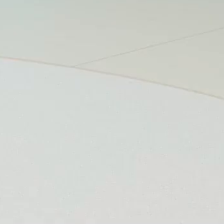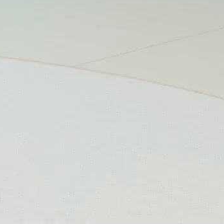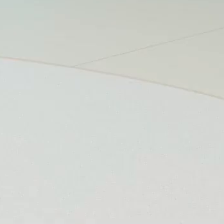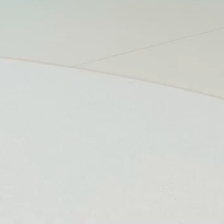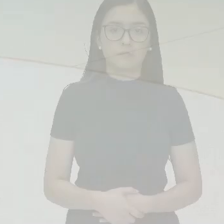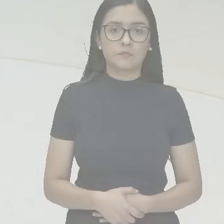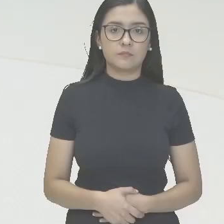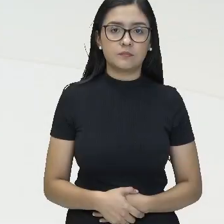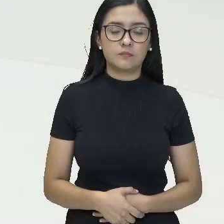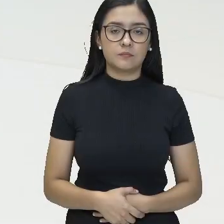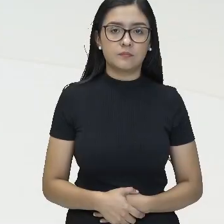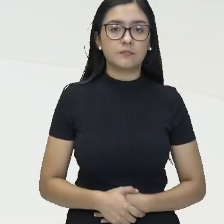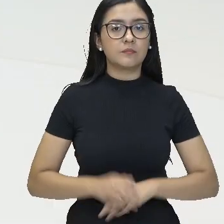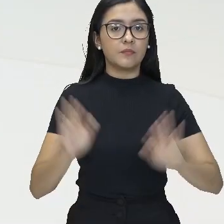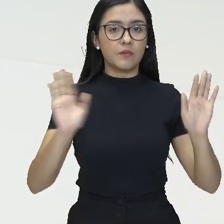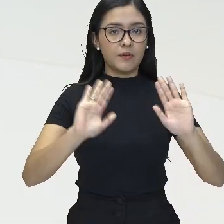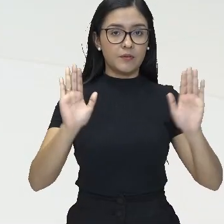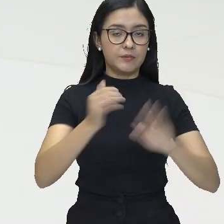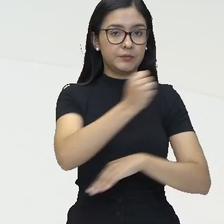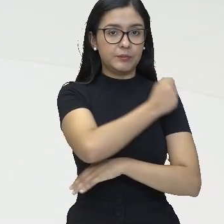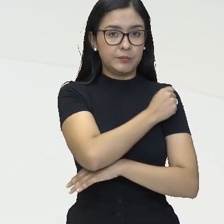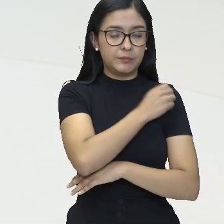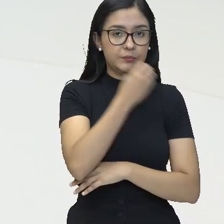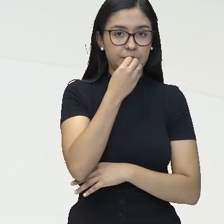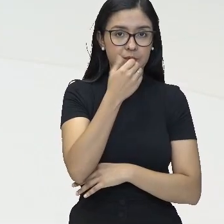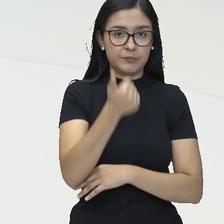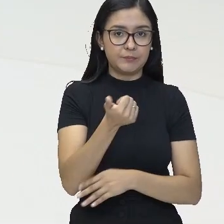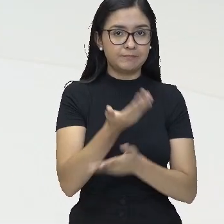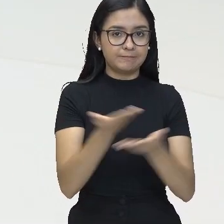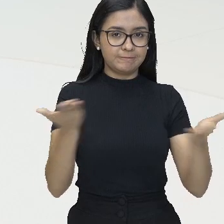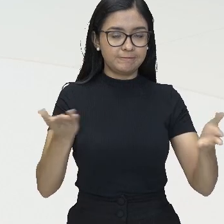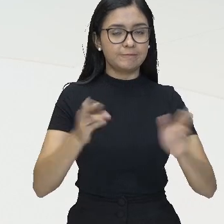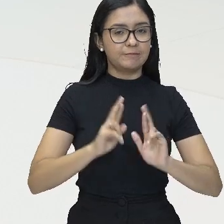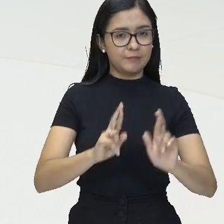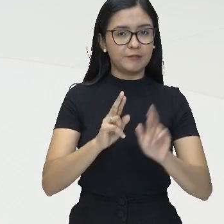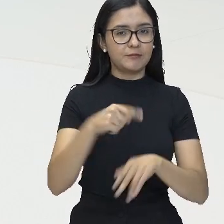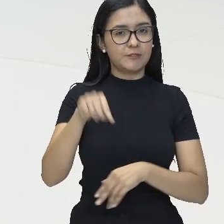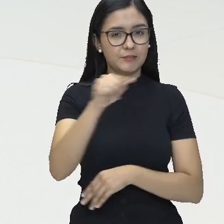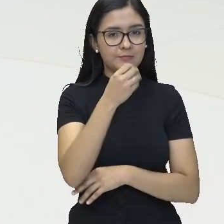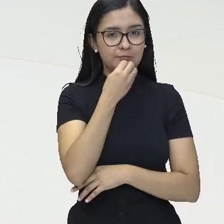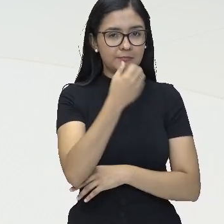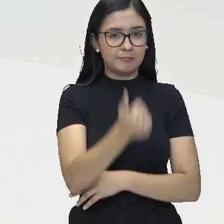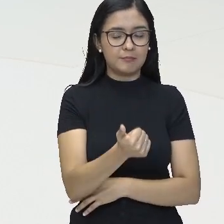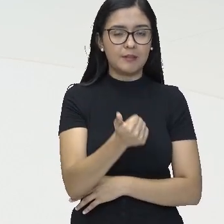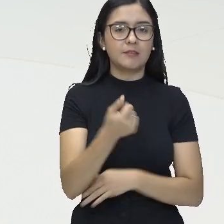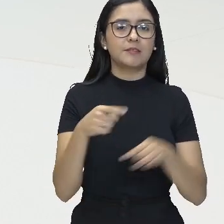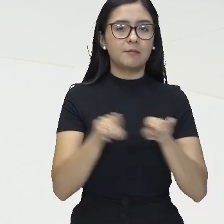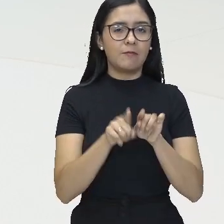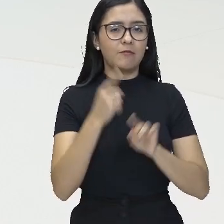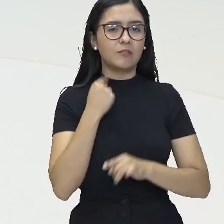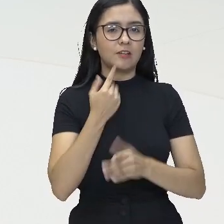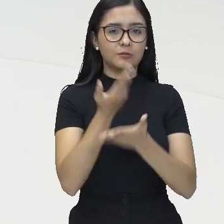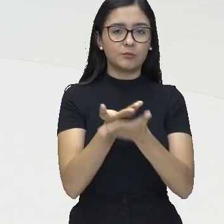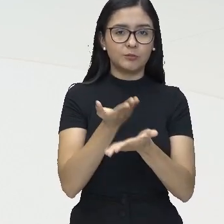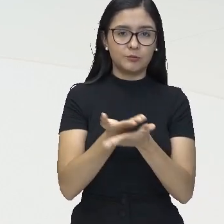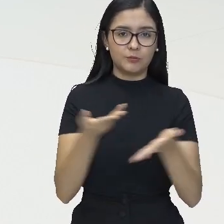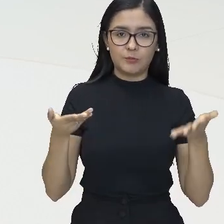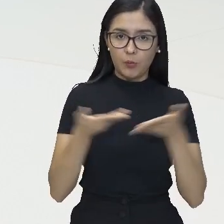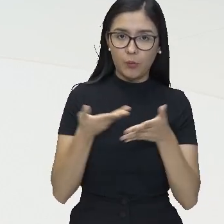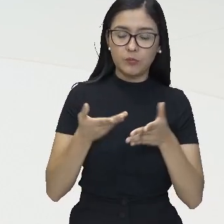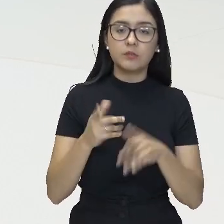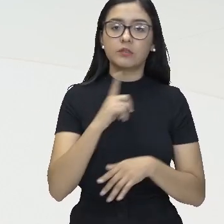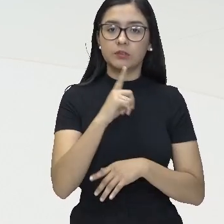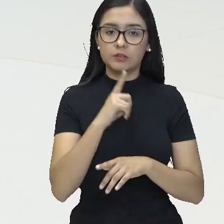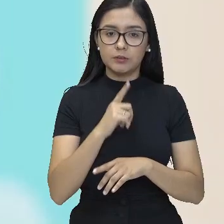Olá, meus queridos, tudo bem com vocês? Espero que estejam todos muito bem, com muita vontade de estudar, que nós temos